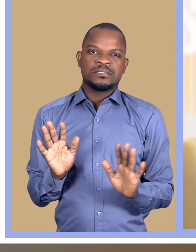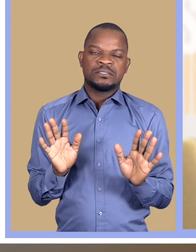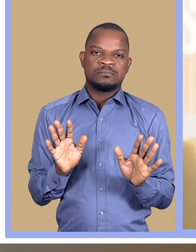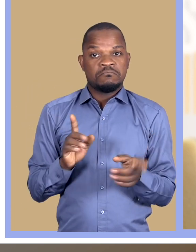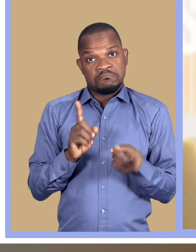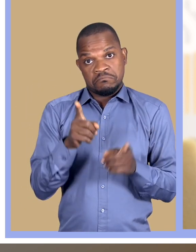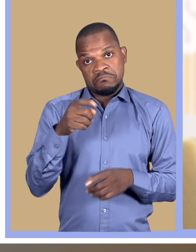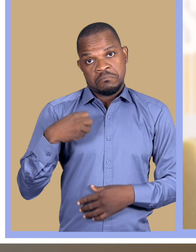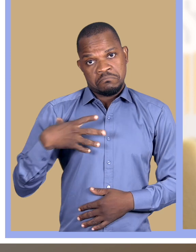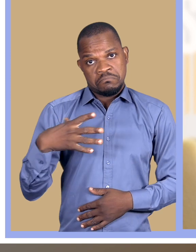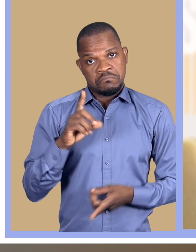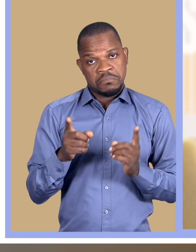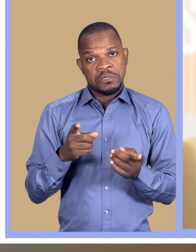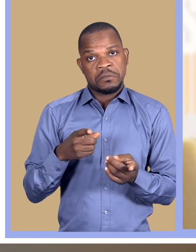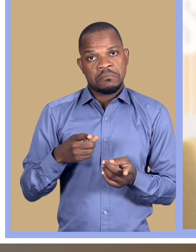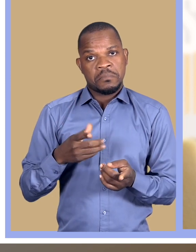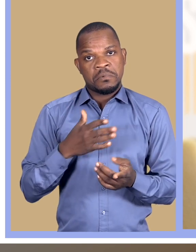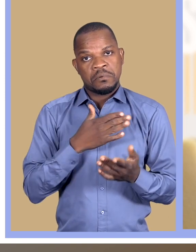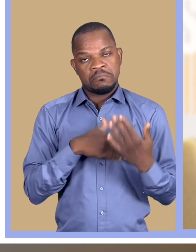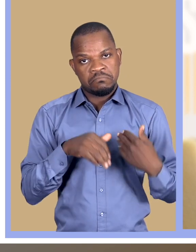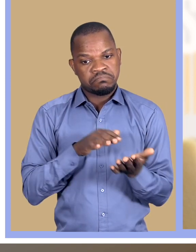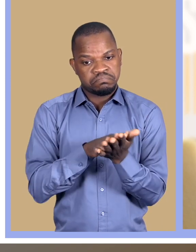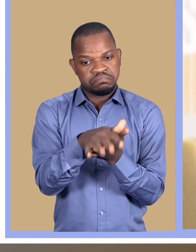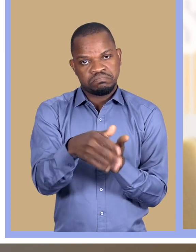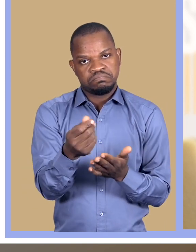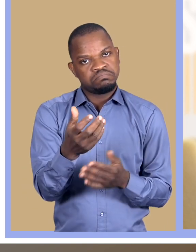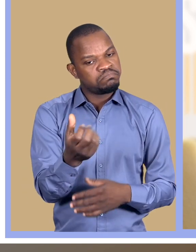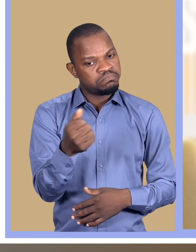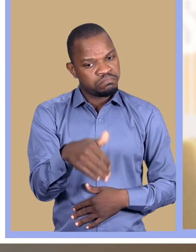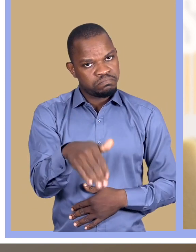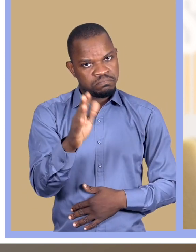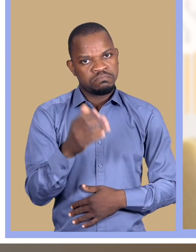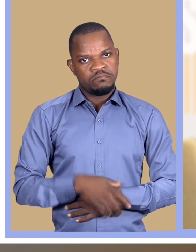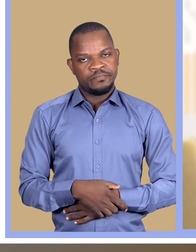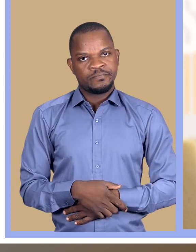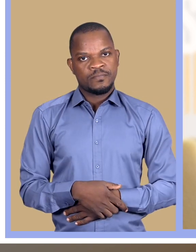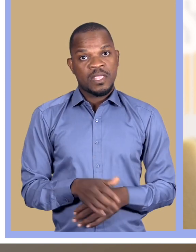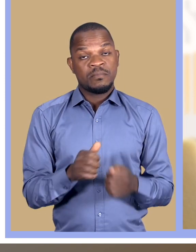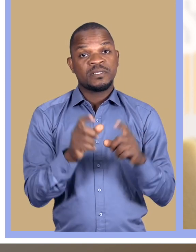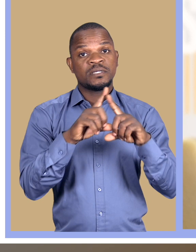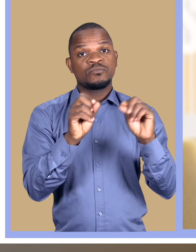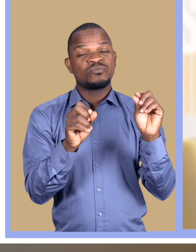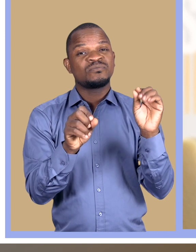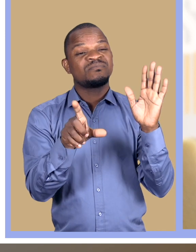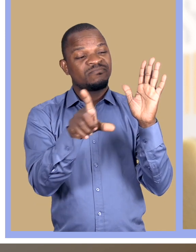milionário e queiras distribuir esse dinheiro, e não é essa a ideia. Então, o conceito de penalização é justamente para